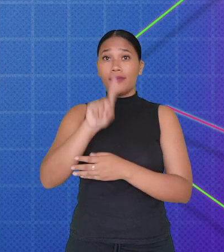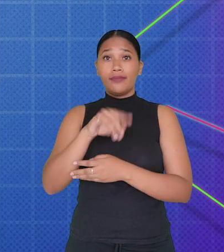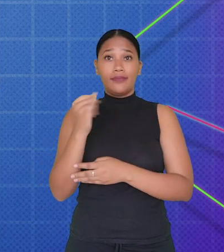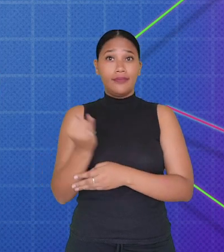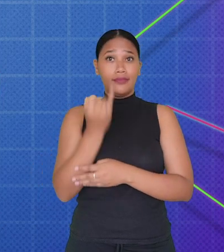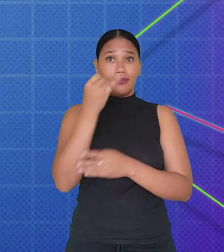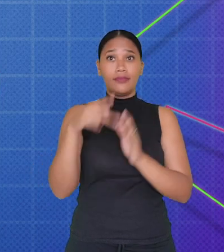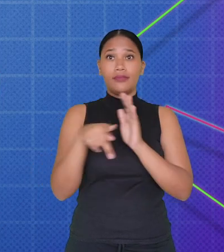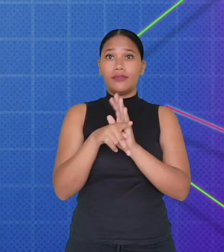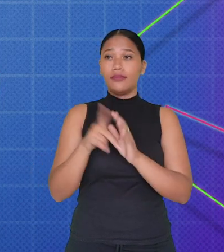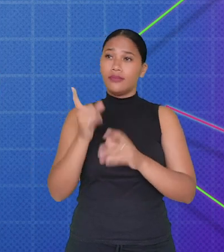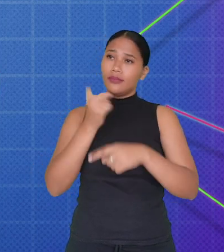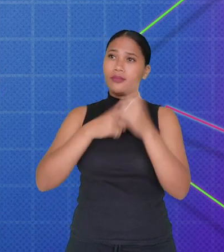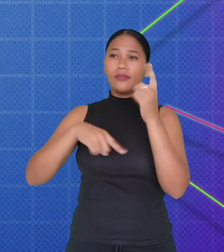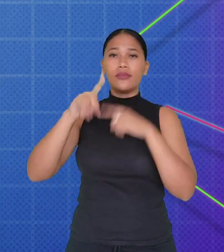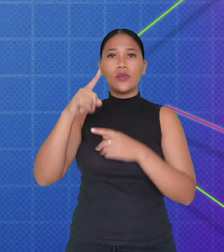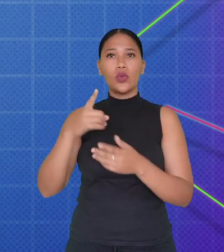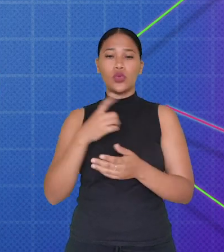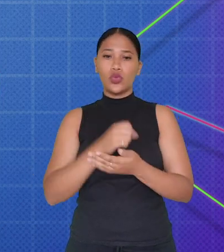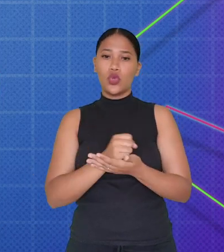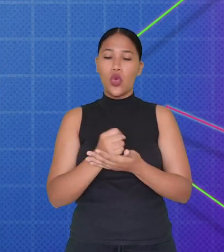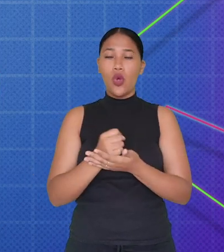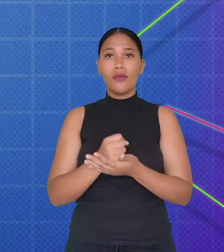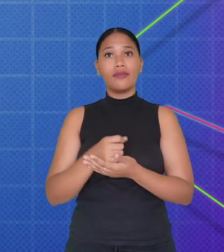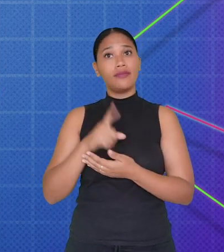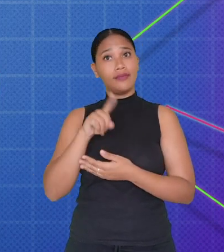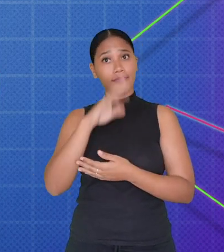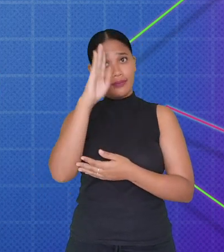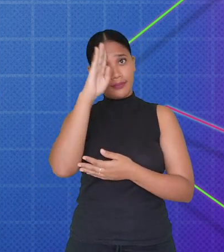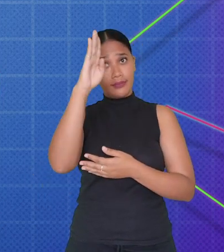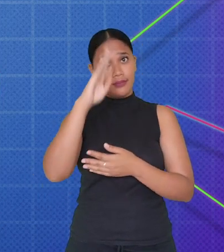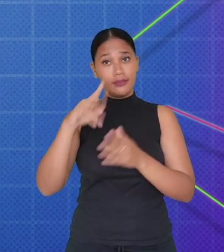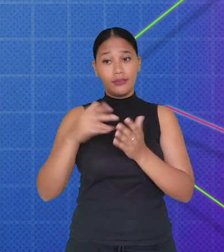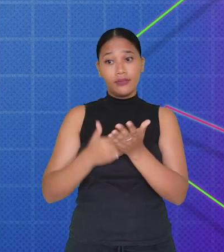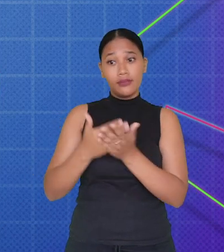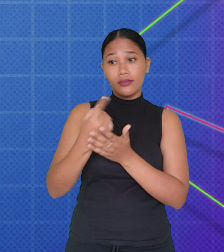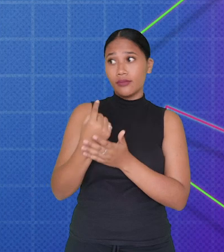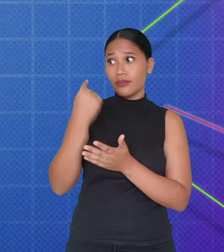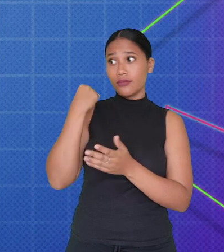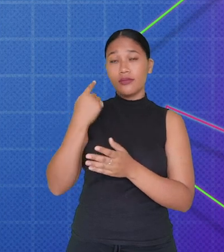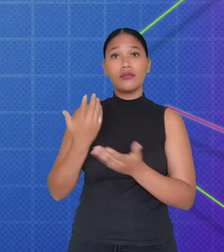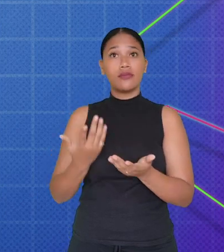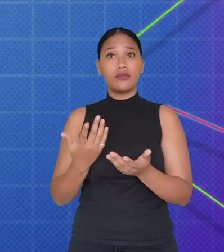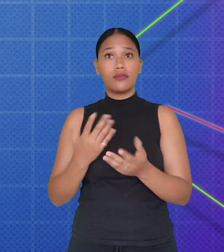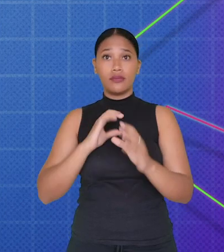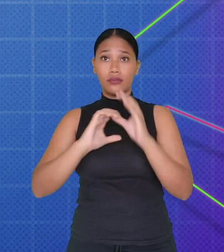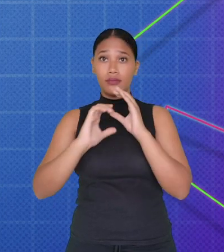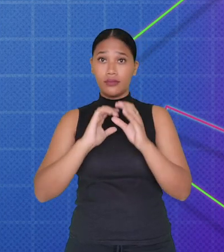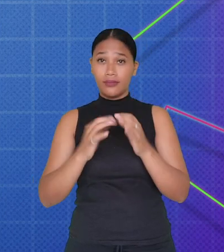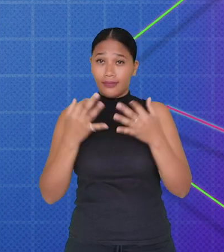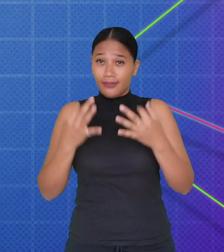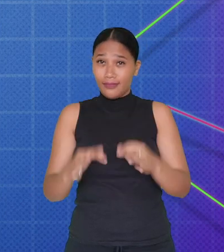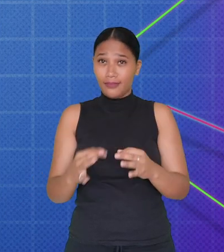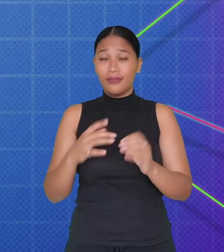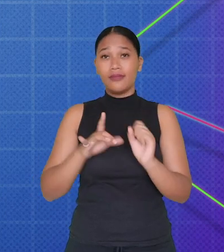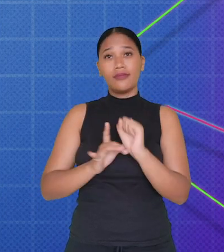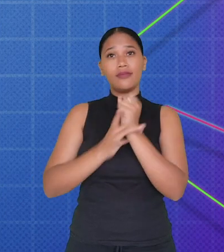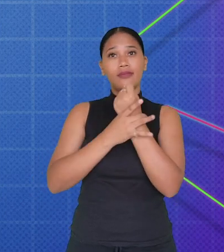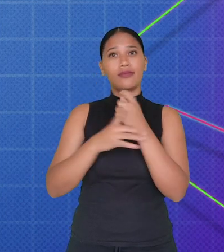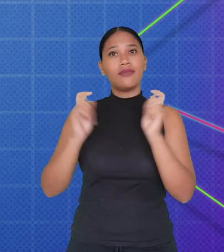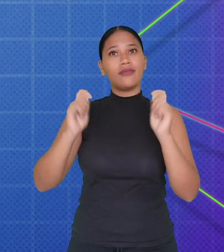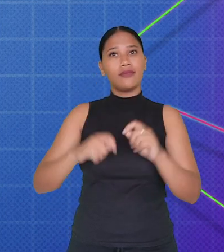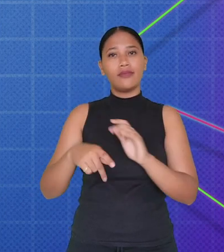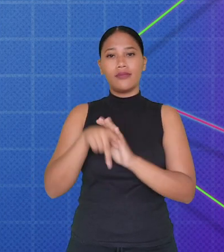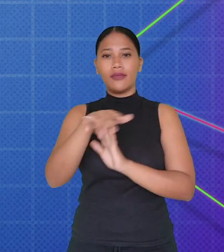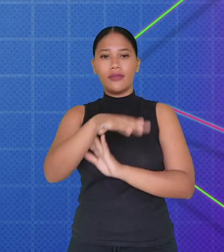comunicação é essencial para o sucesso de um projeto de jogo e deve ser prioridade desde o início da produção com uma comunicação eficiente é possível